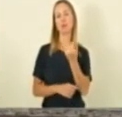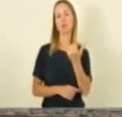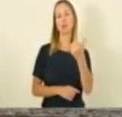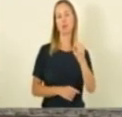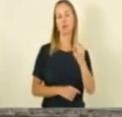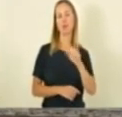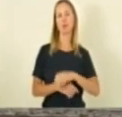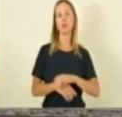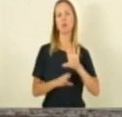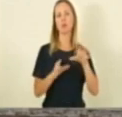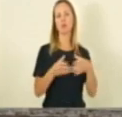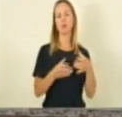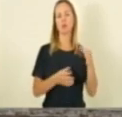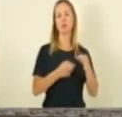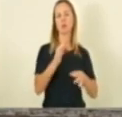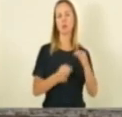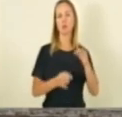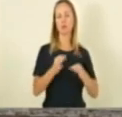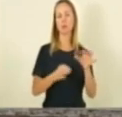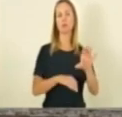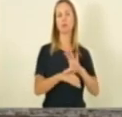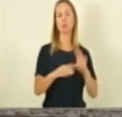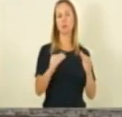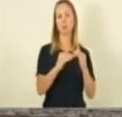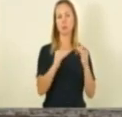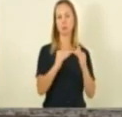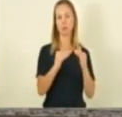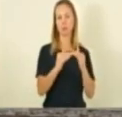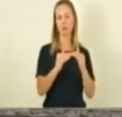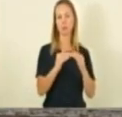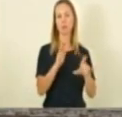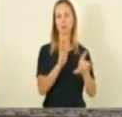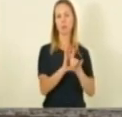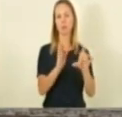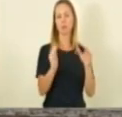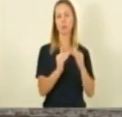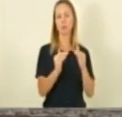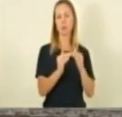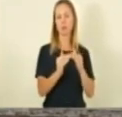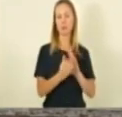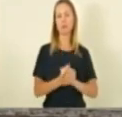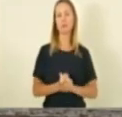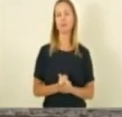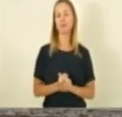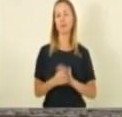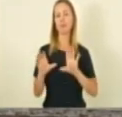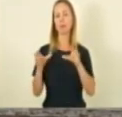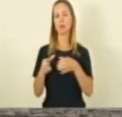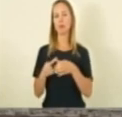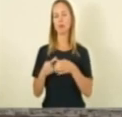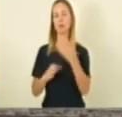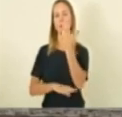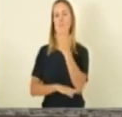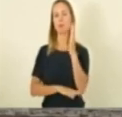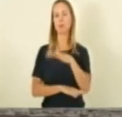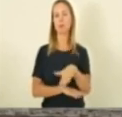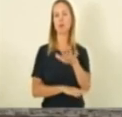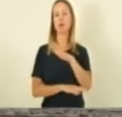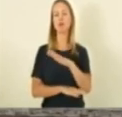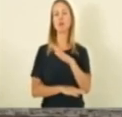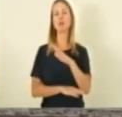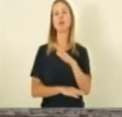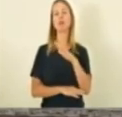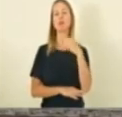161/2022 da Comissão de Justiça pela Constitucionalidade, Legalidade e Juridicidade. Na Comissão de Meio Ambiente, o relator, deputado